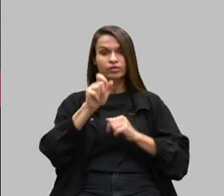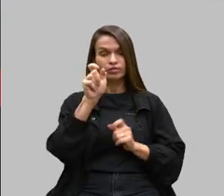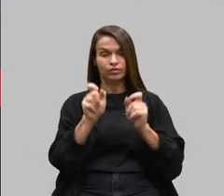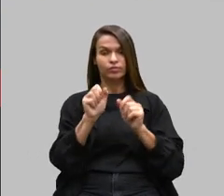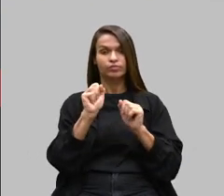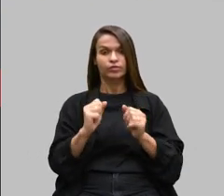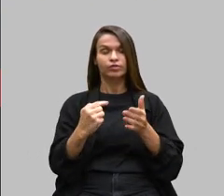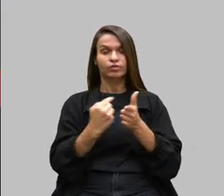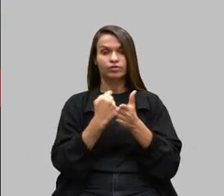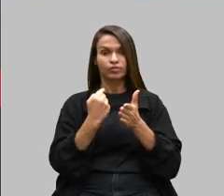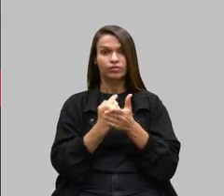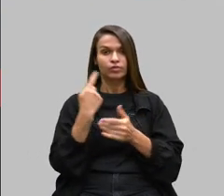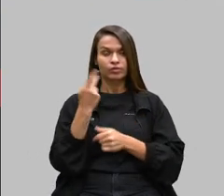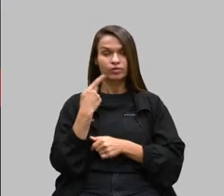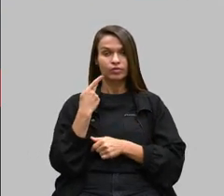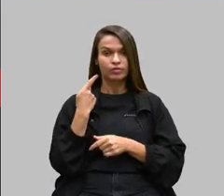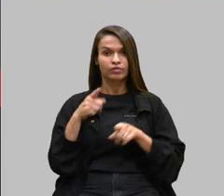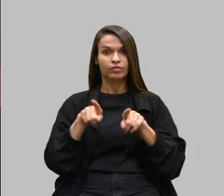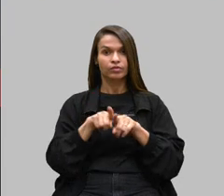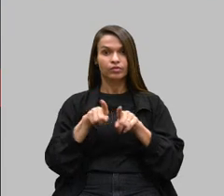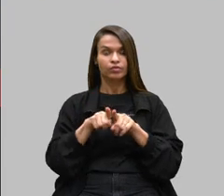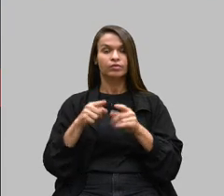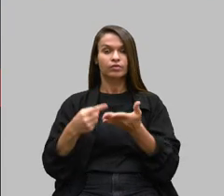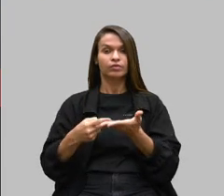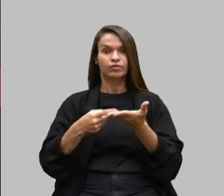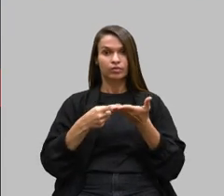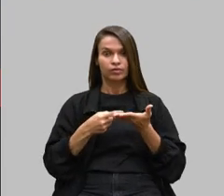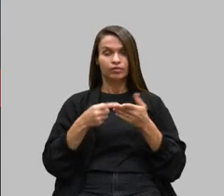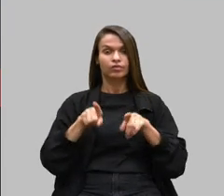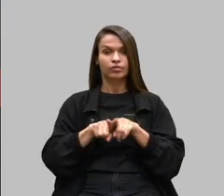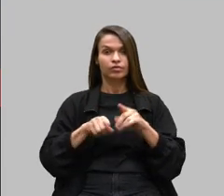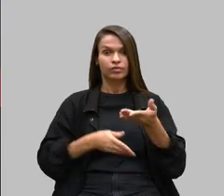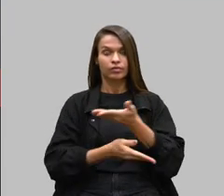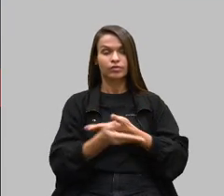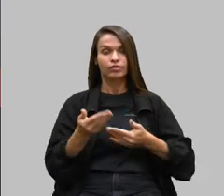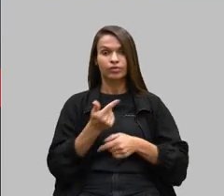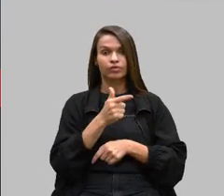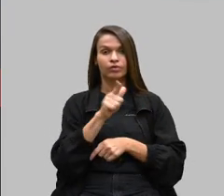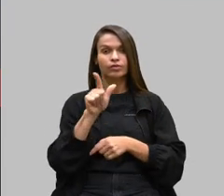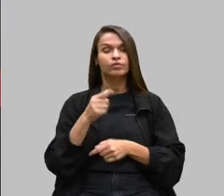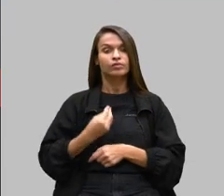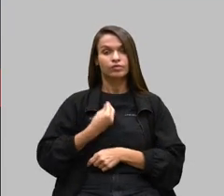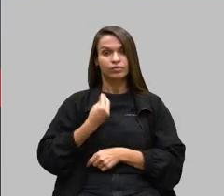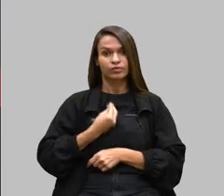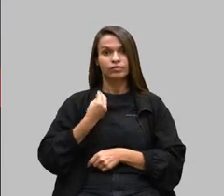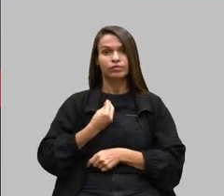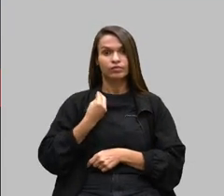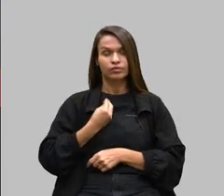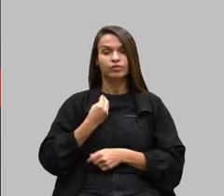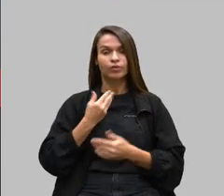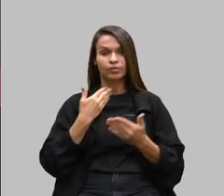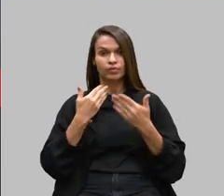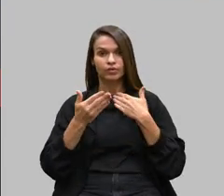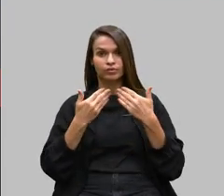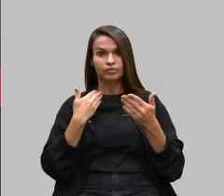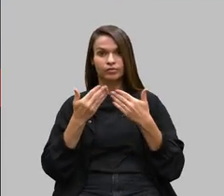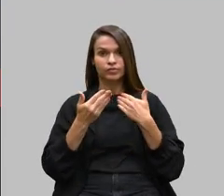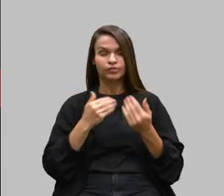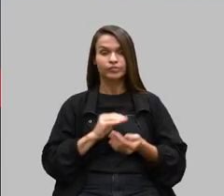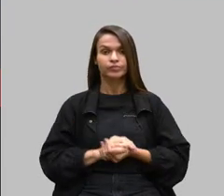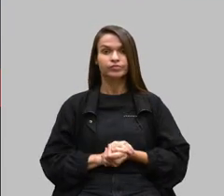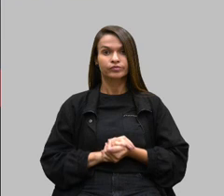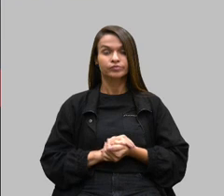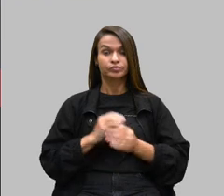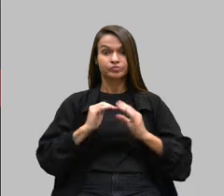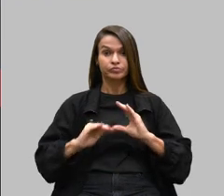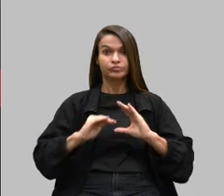aos parlamentares ou convidados além de interagir com outros participantes em um bate-papo para enviar